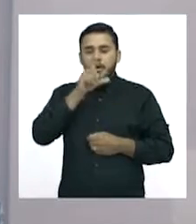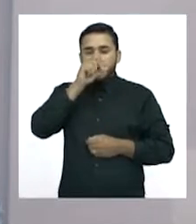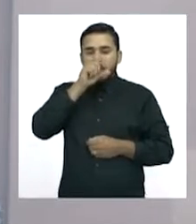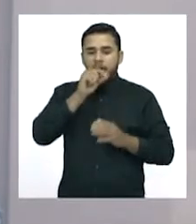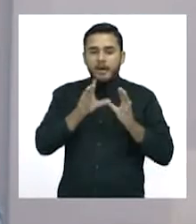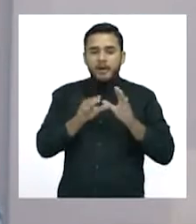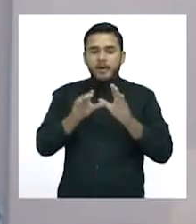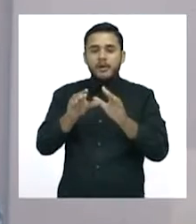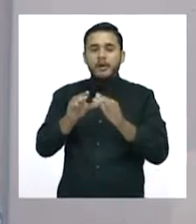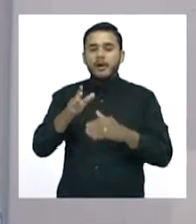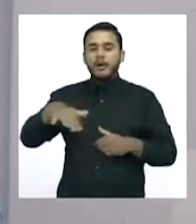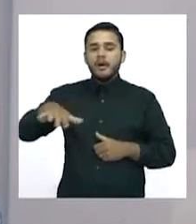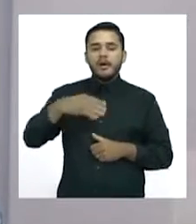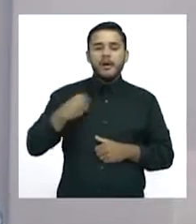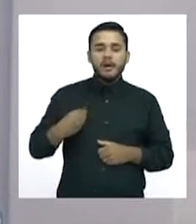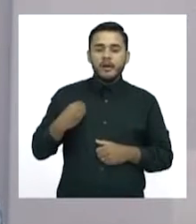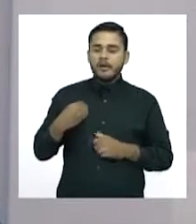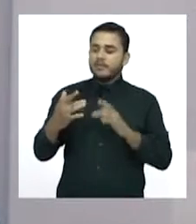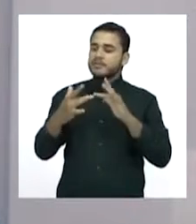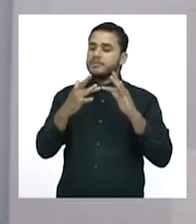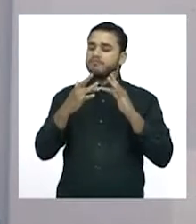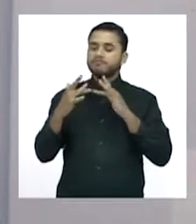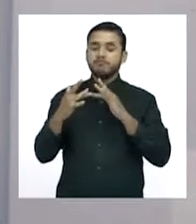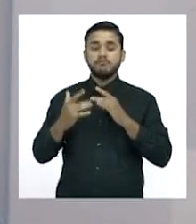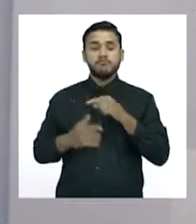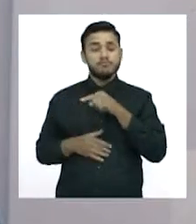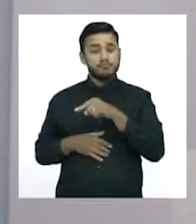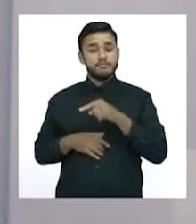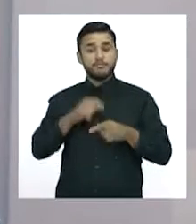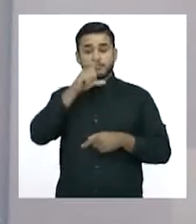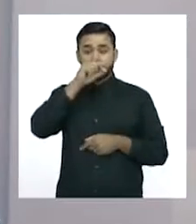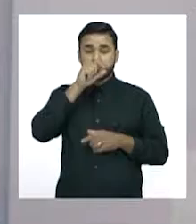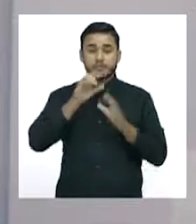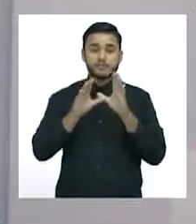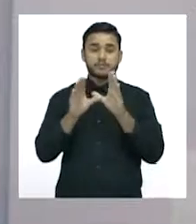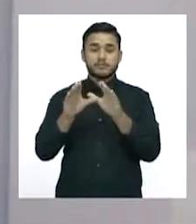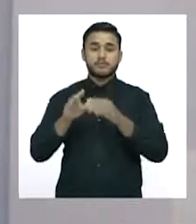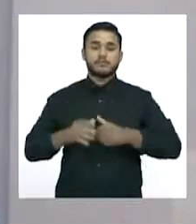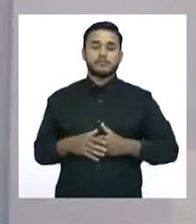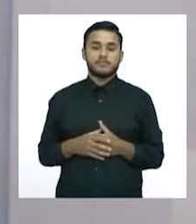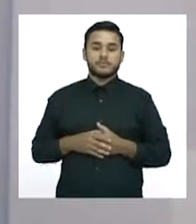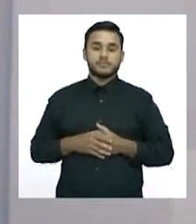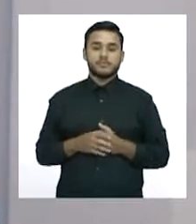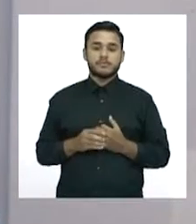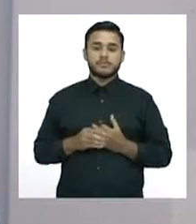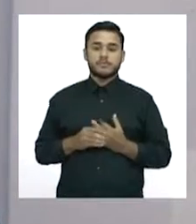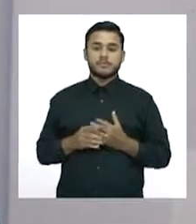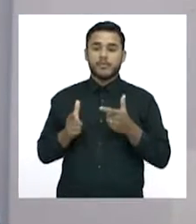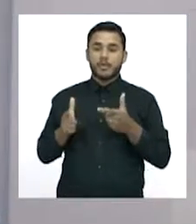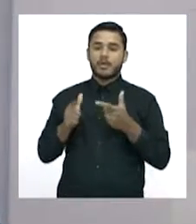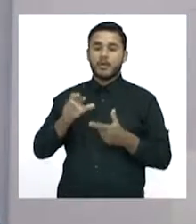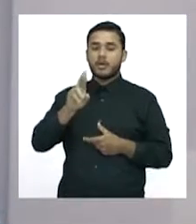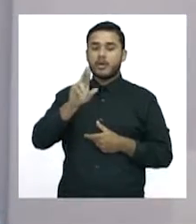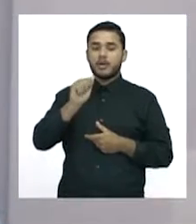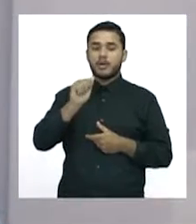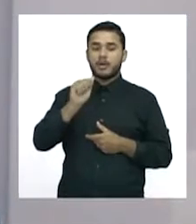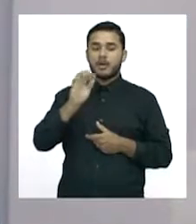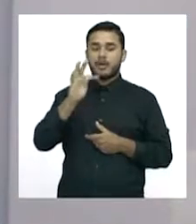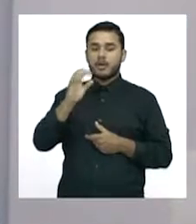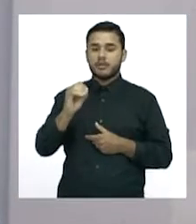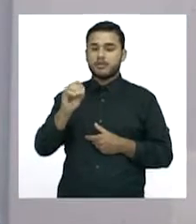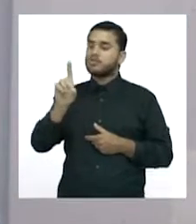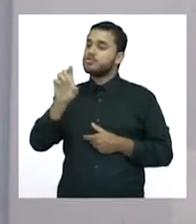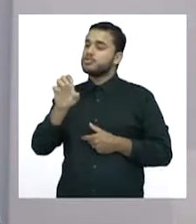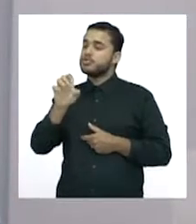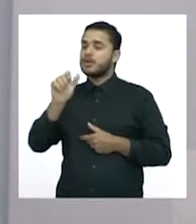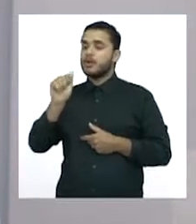ambiente público. Se adaptou tão bem que ele também é chamado de rato de asas. Exatamente. Por quê? Porque não é também